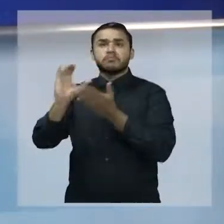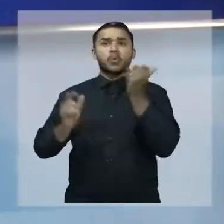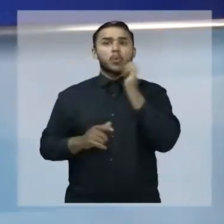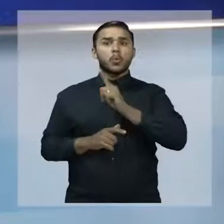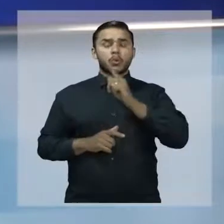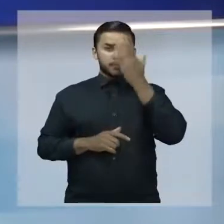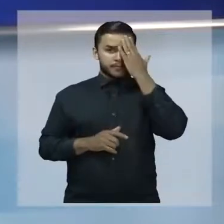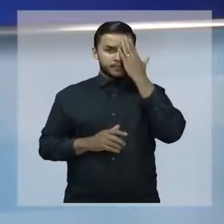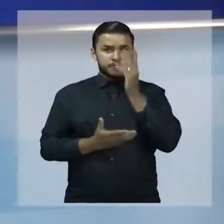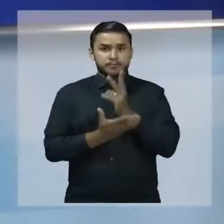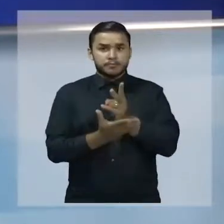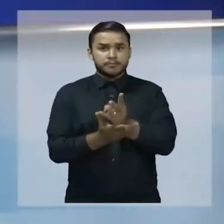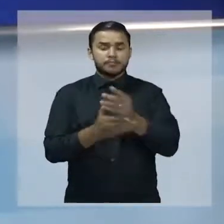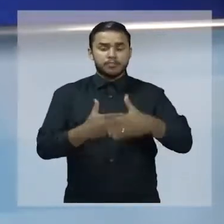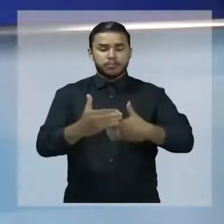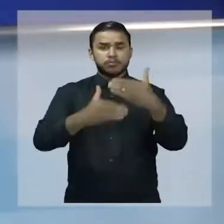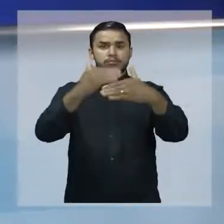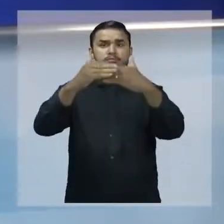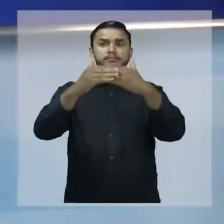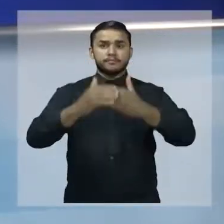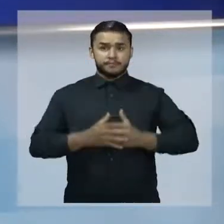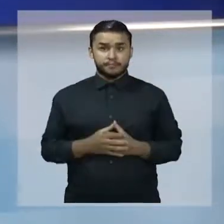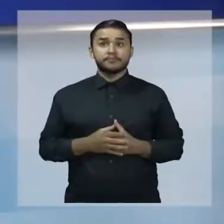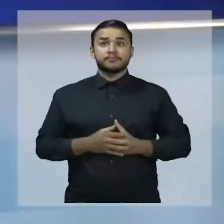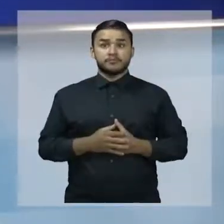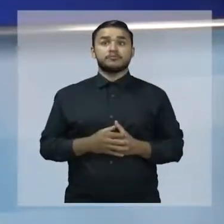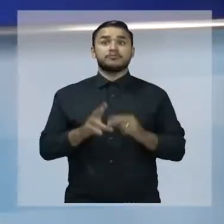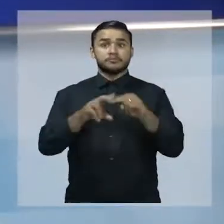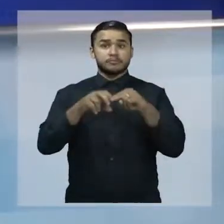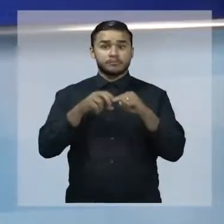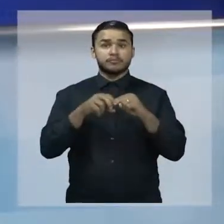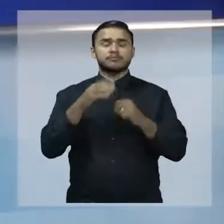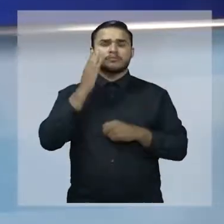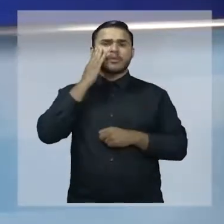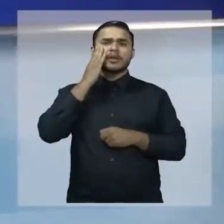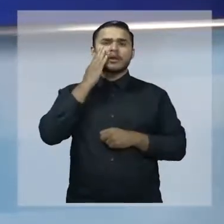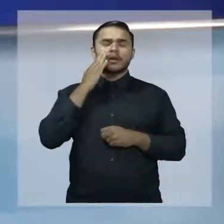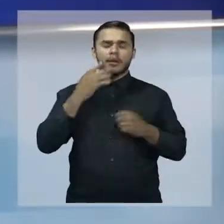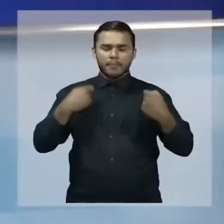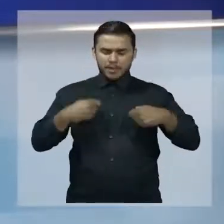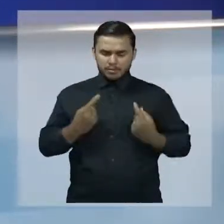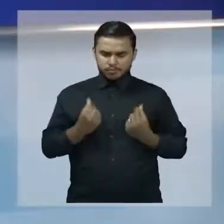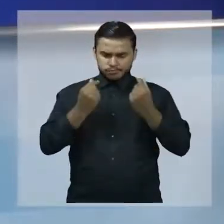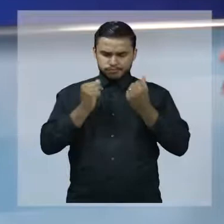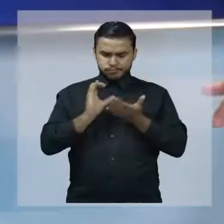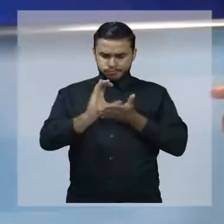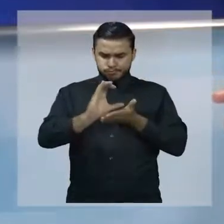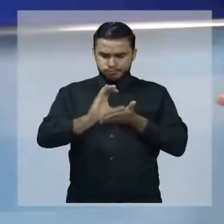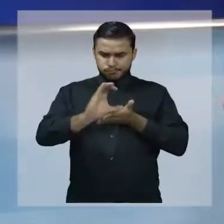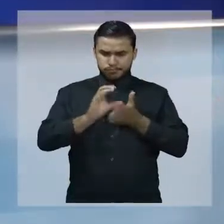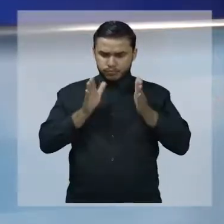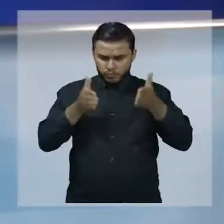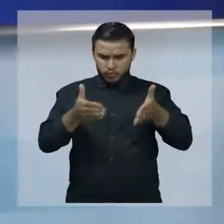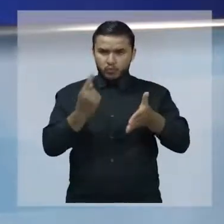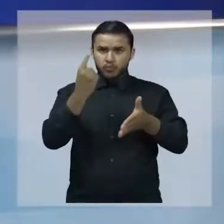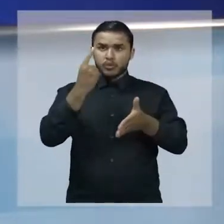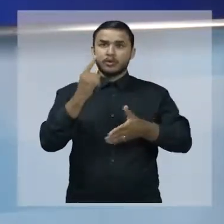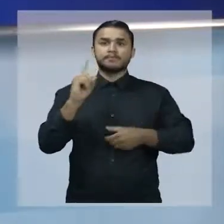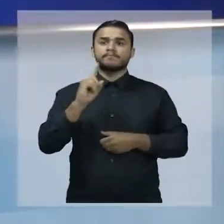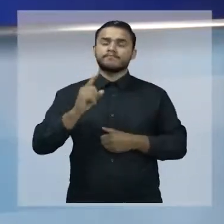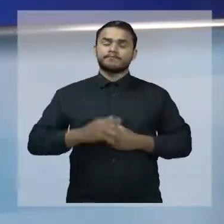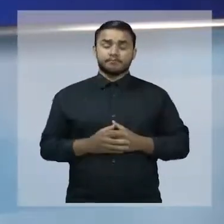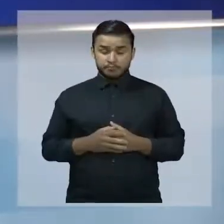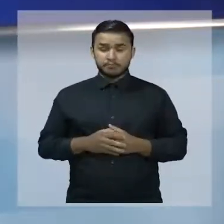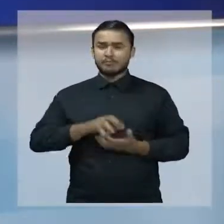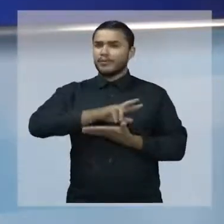para custear o seu próprio desenvolvimento, mudando, portanto, esse modelo concentrador que aí está. É para discutirmos